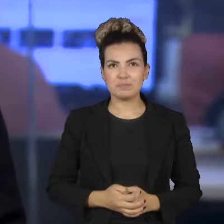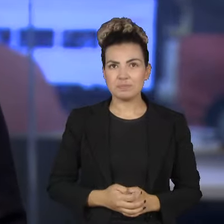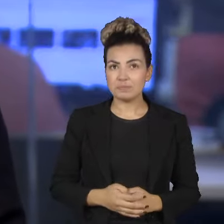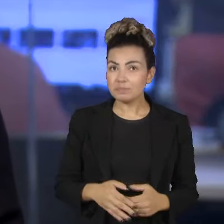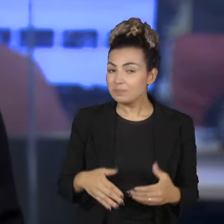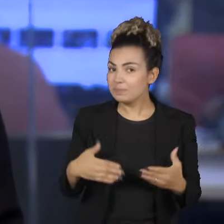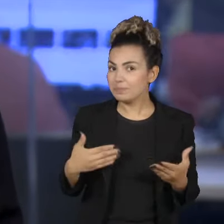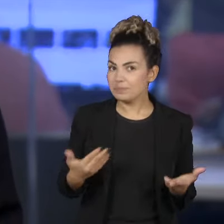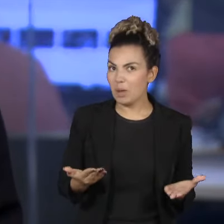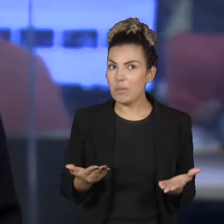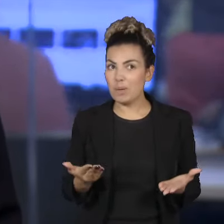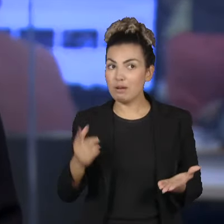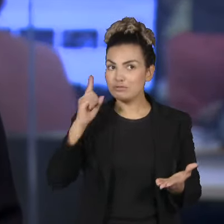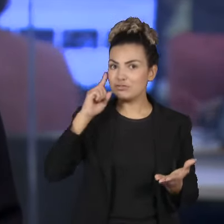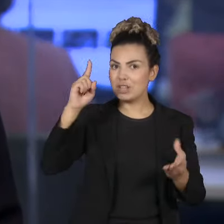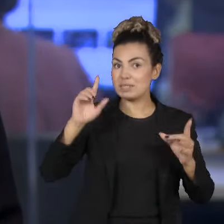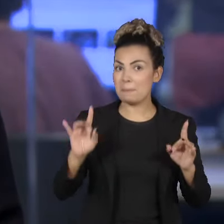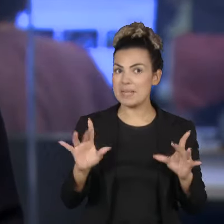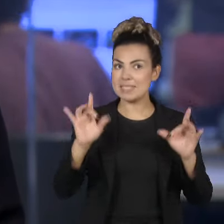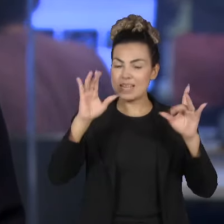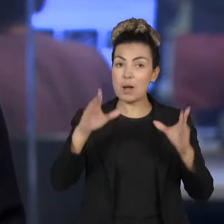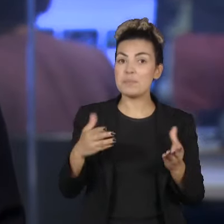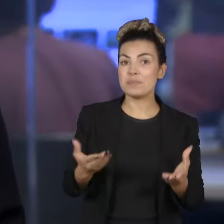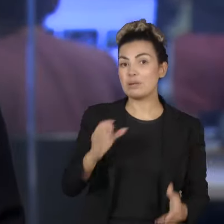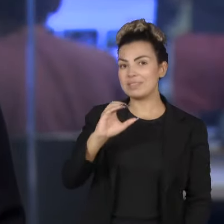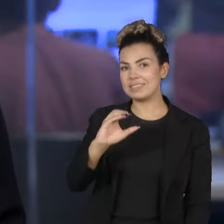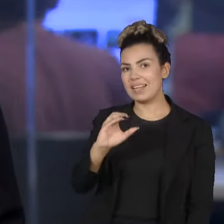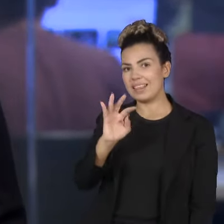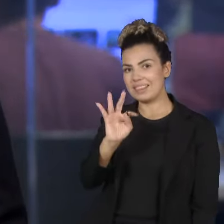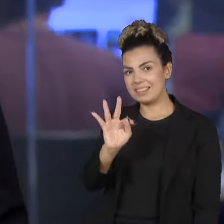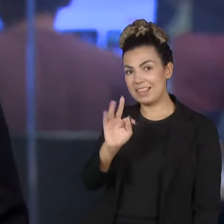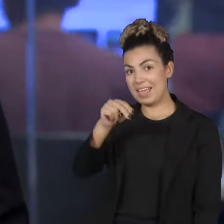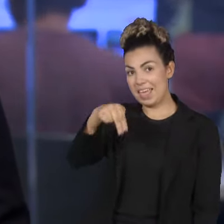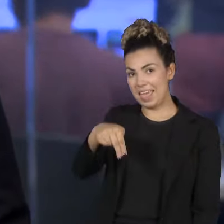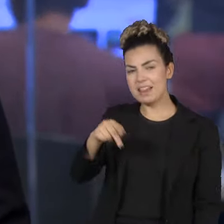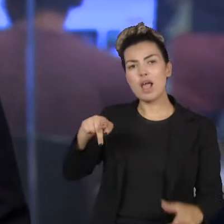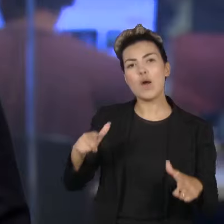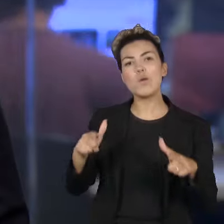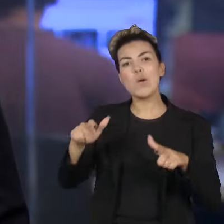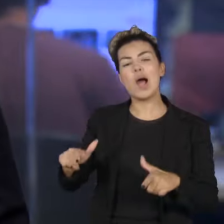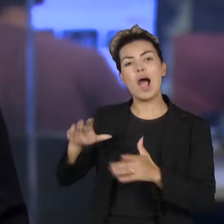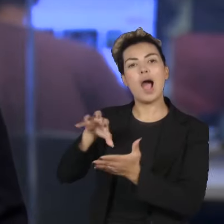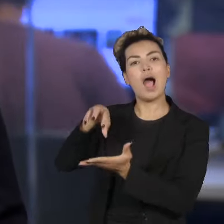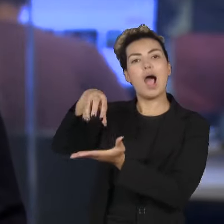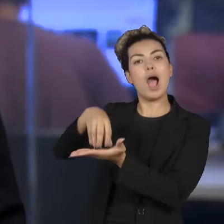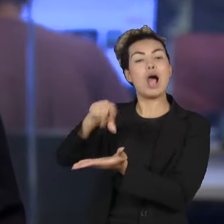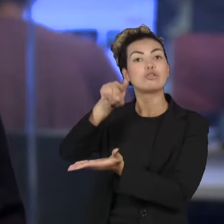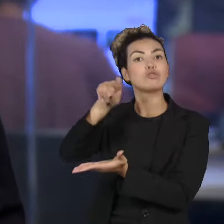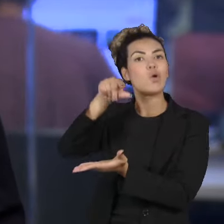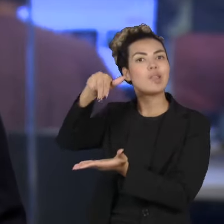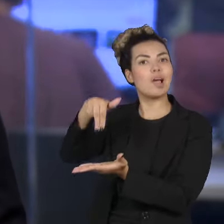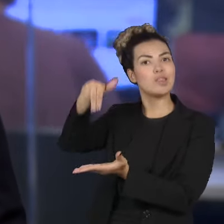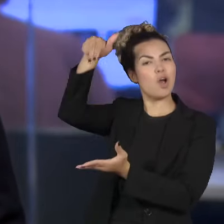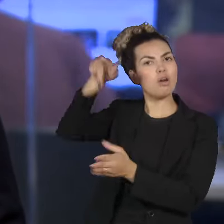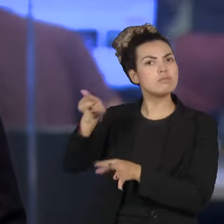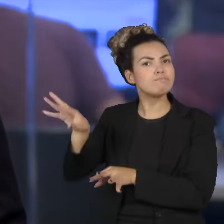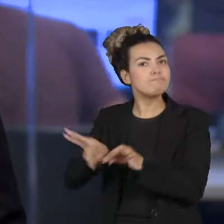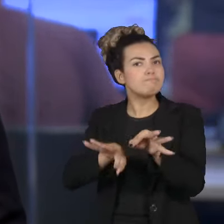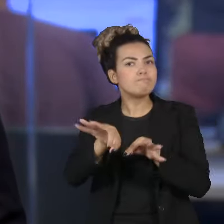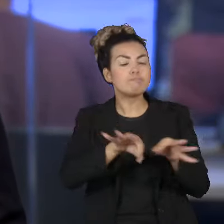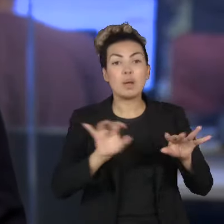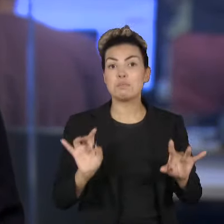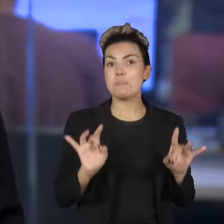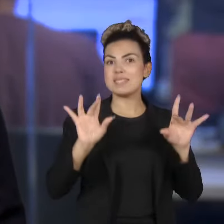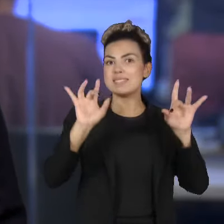E para celebrar a data, o Centro de Tradições Nordestinas na Zona Norte de São Paulo organizou uma programação especial para todo o mês